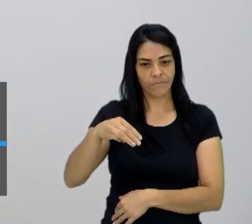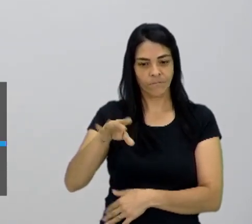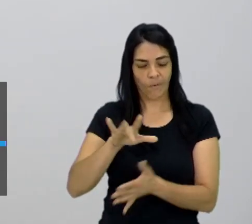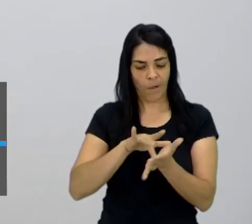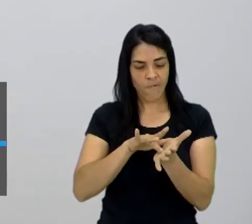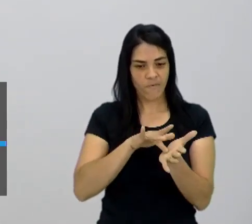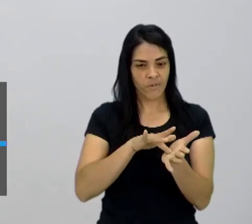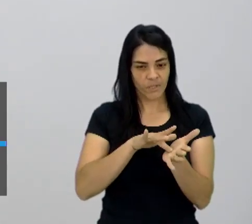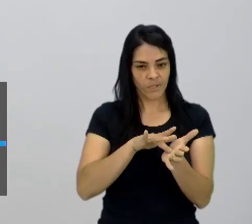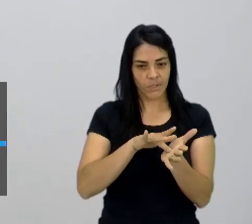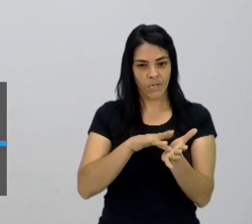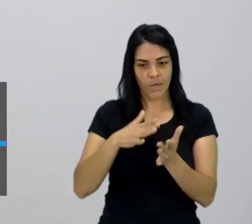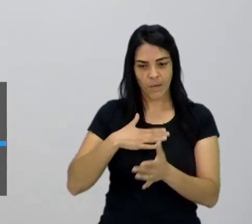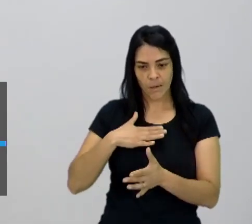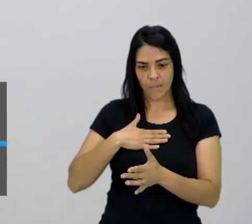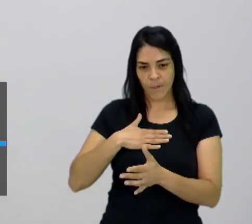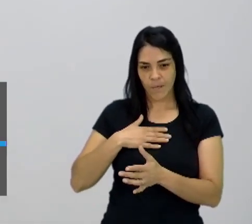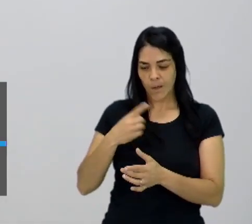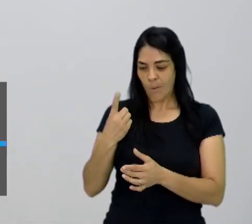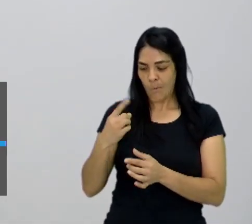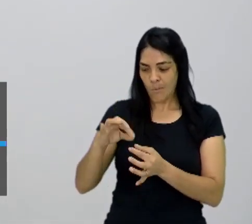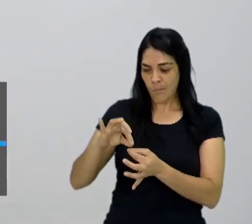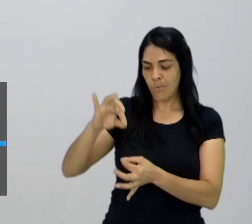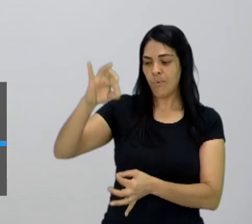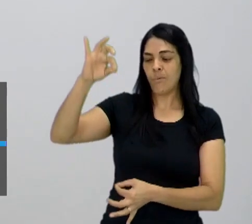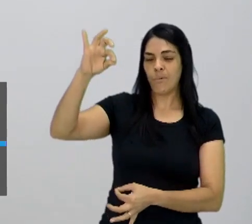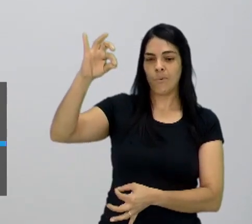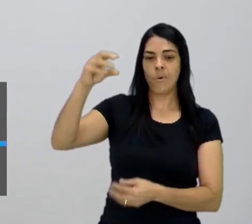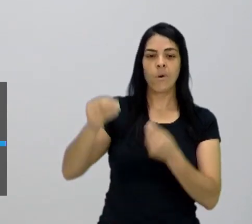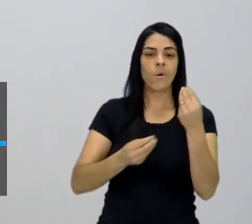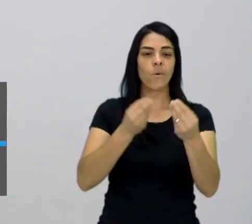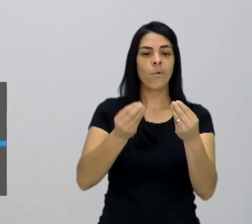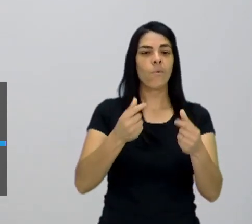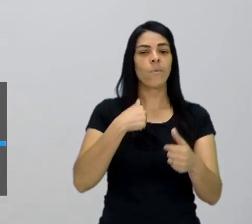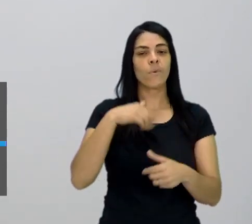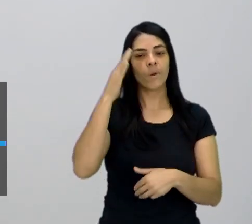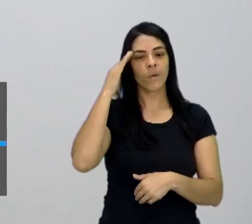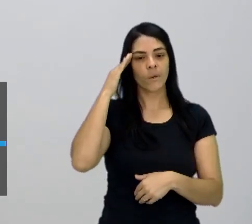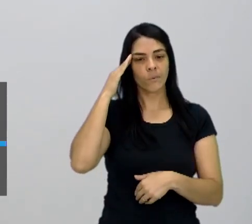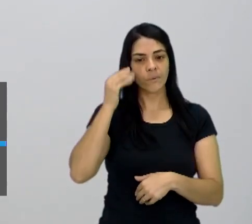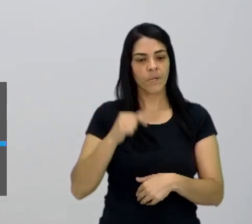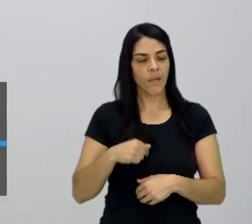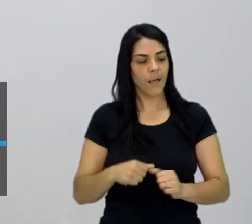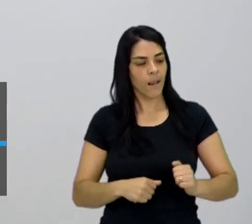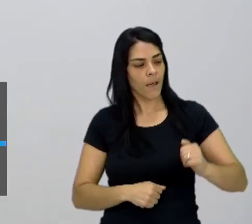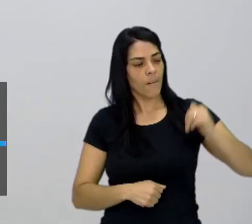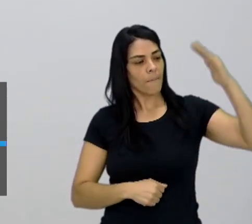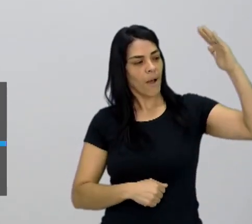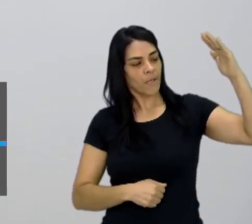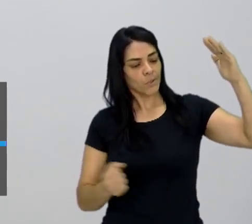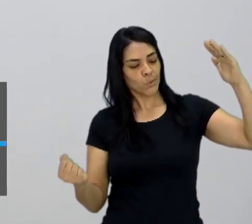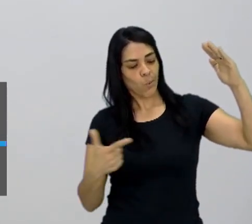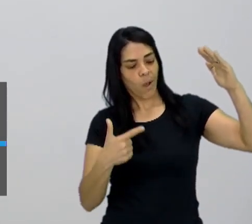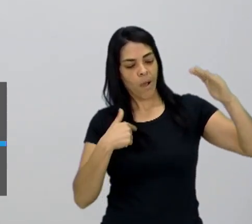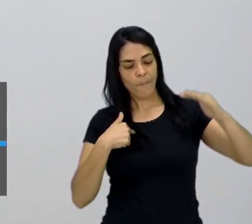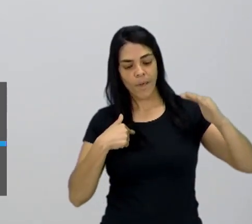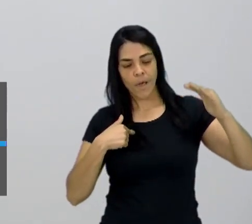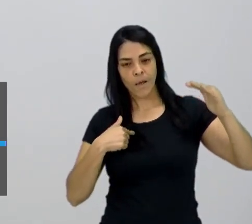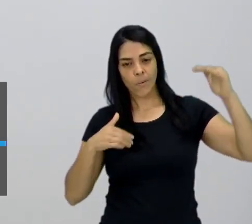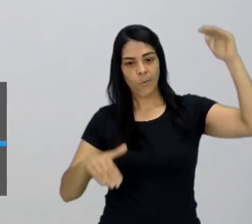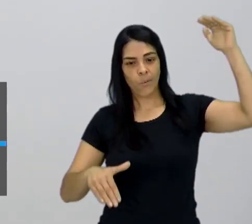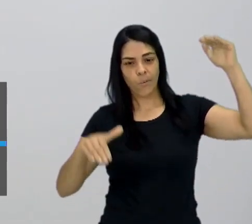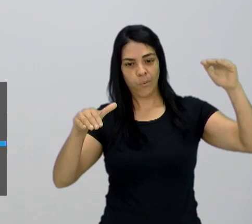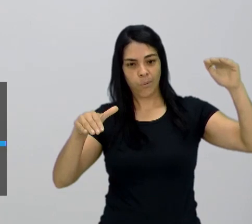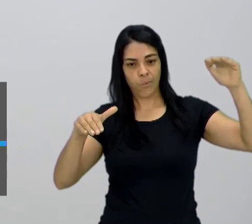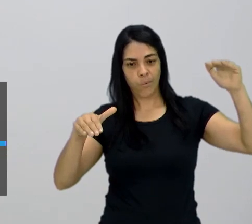de 1 metro. Como eu sei quantas vezes a altura dela é a mais que a minha? Eu pego a altura dela e divide pela minha.